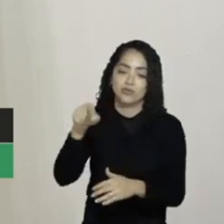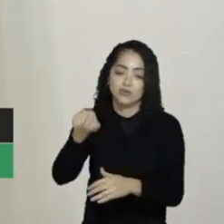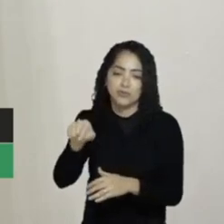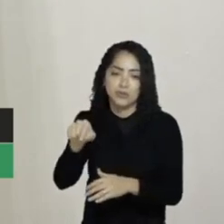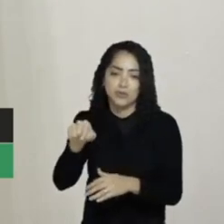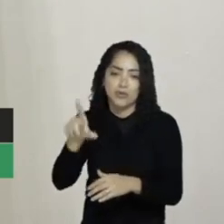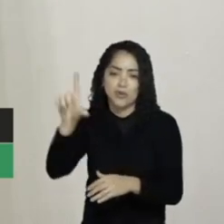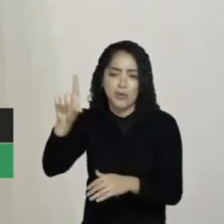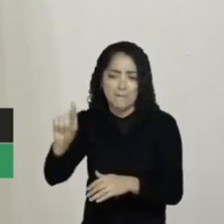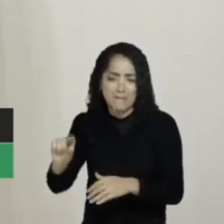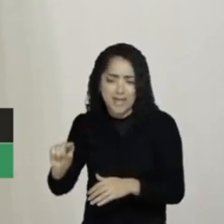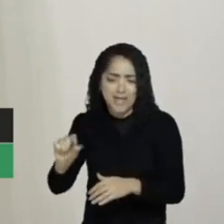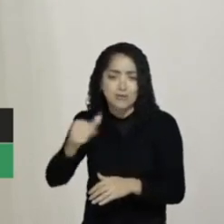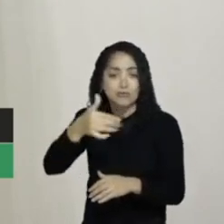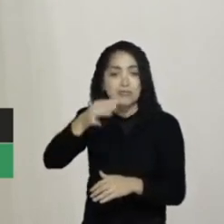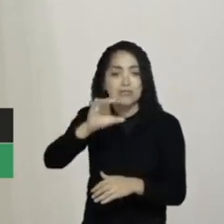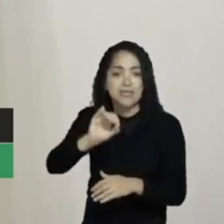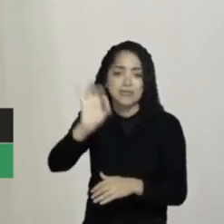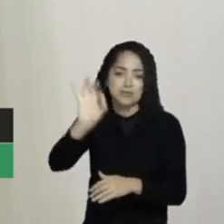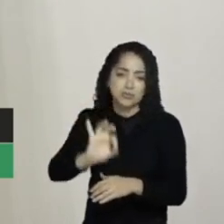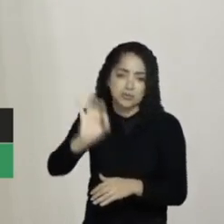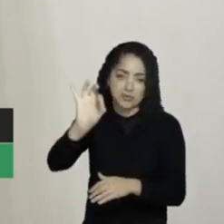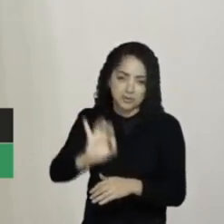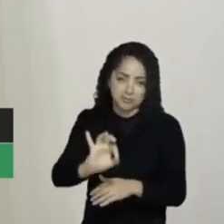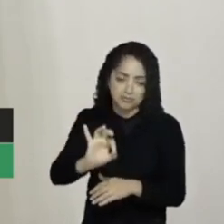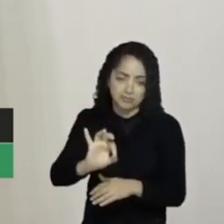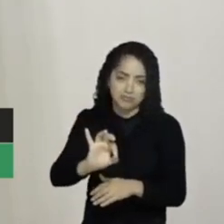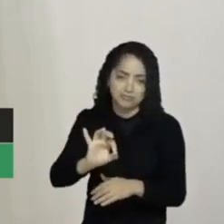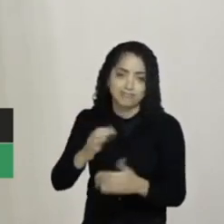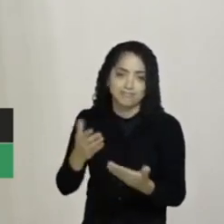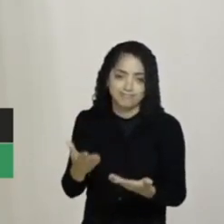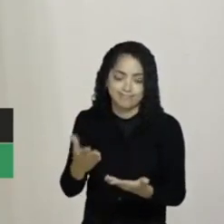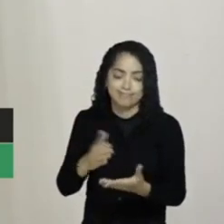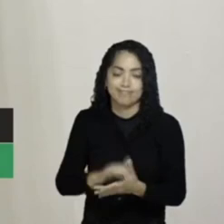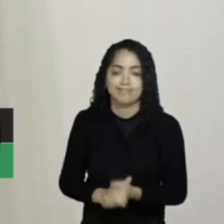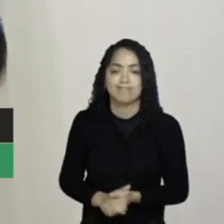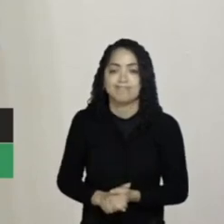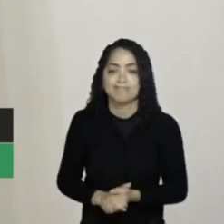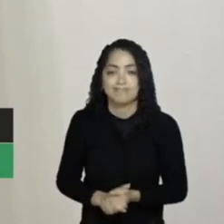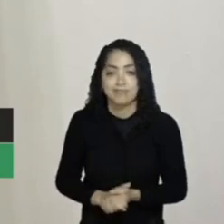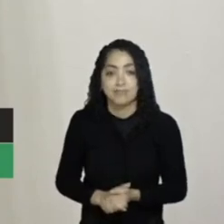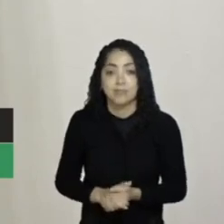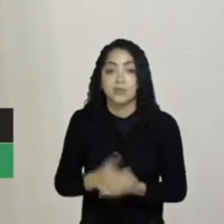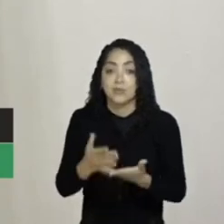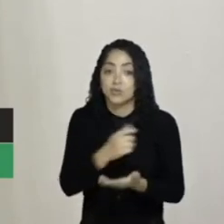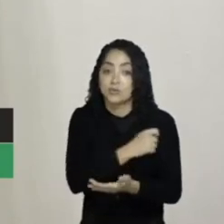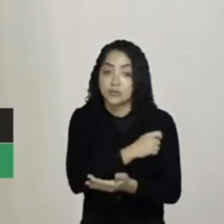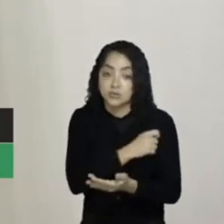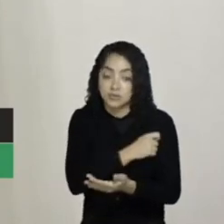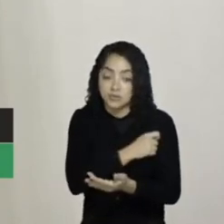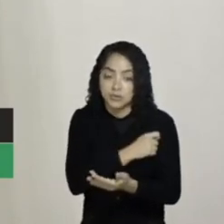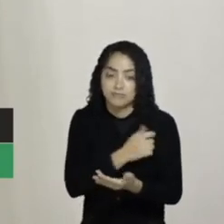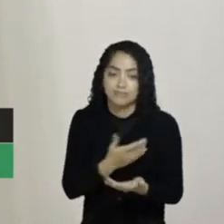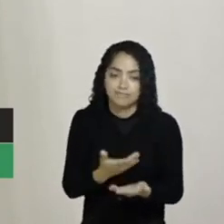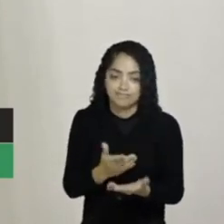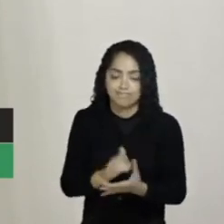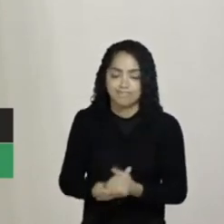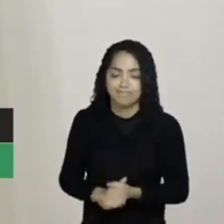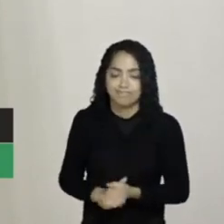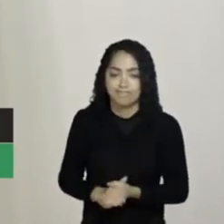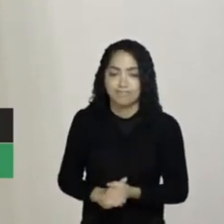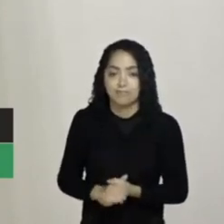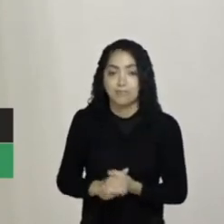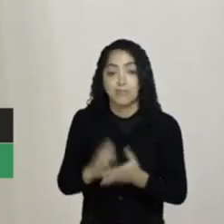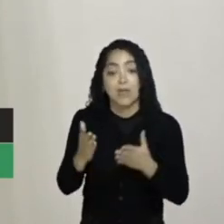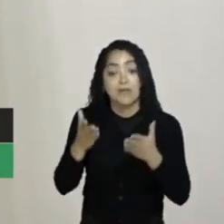do que 10% da população Educacional ou seja dos Estudantes das Universidades e ele vai